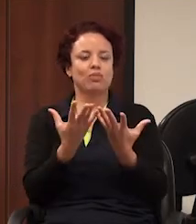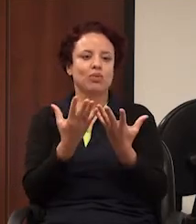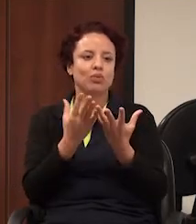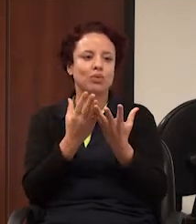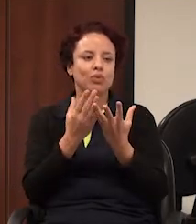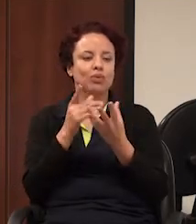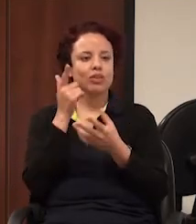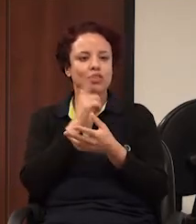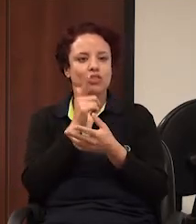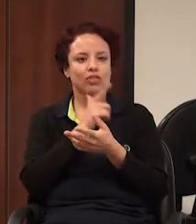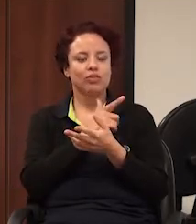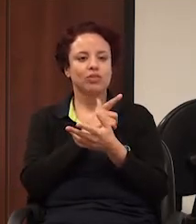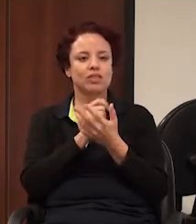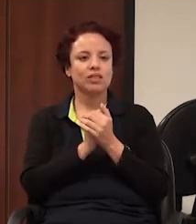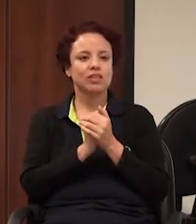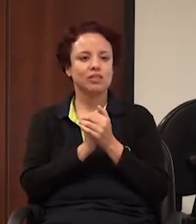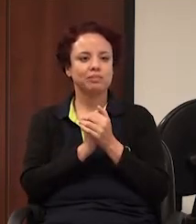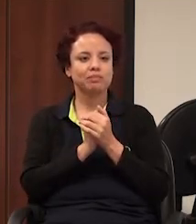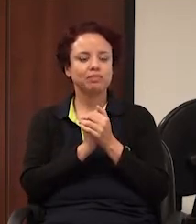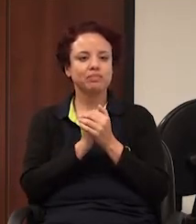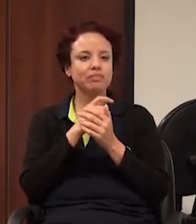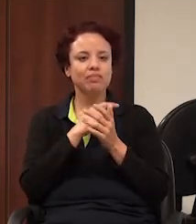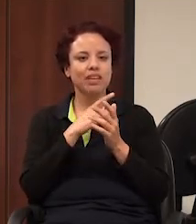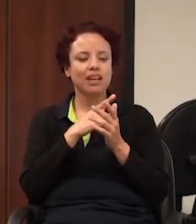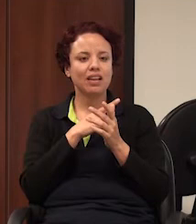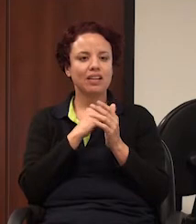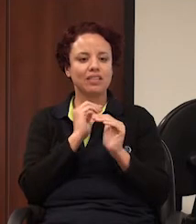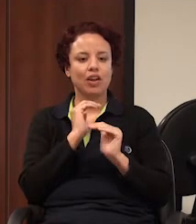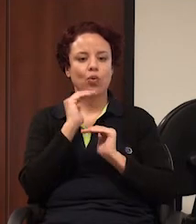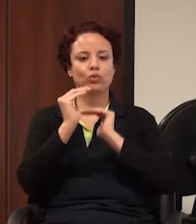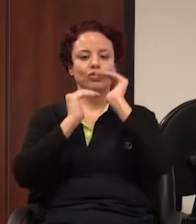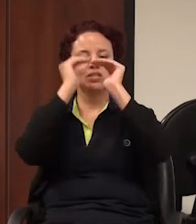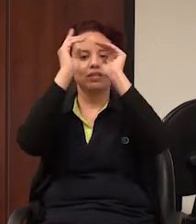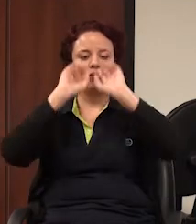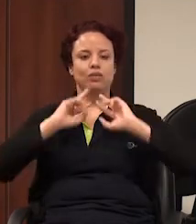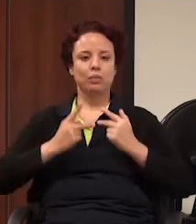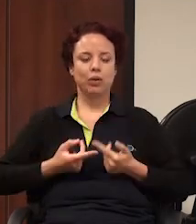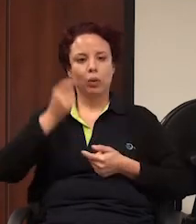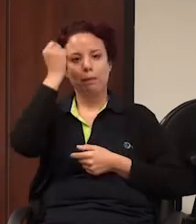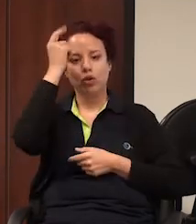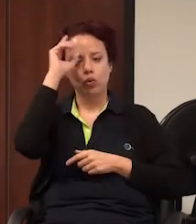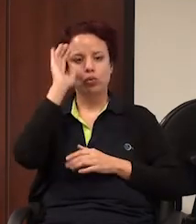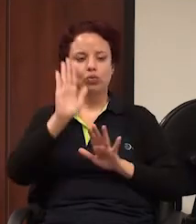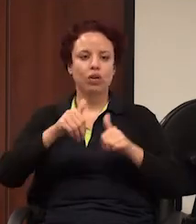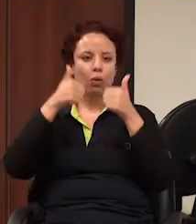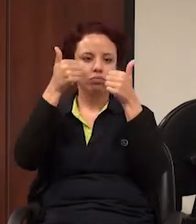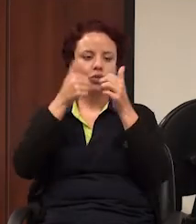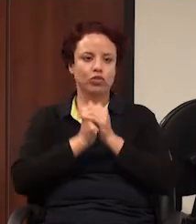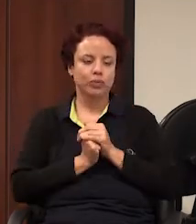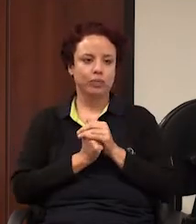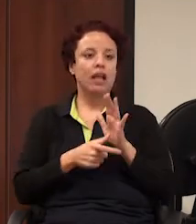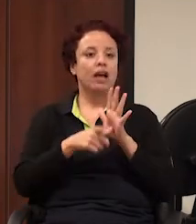talvez integrar os grandes índices de desenvolvimento humano e cultural. Minha gente, antes